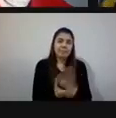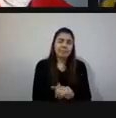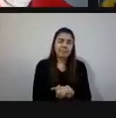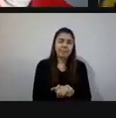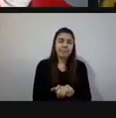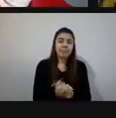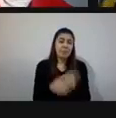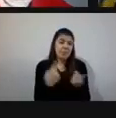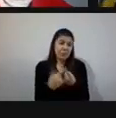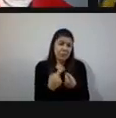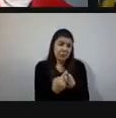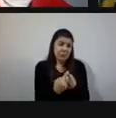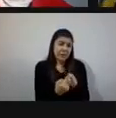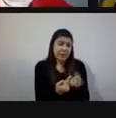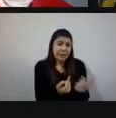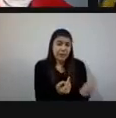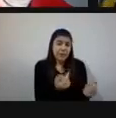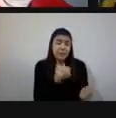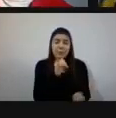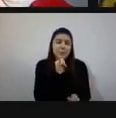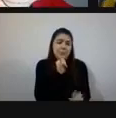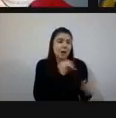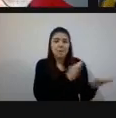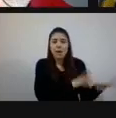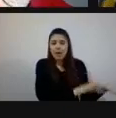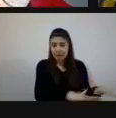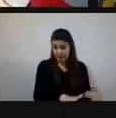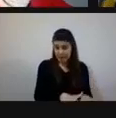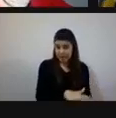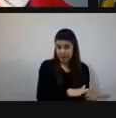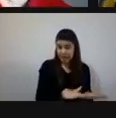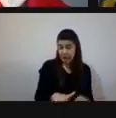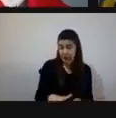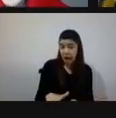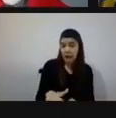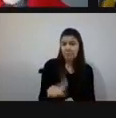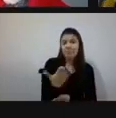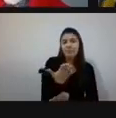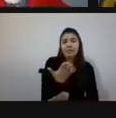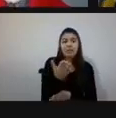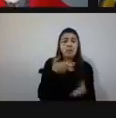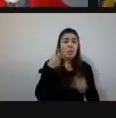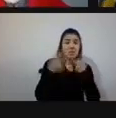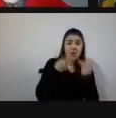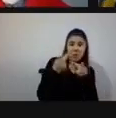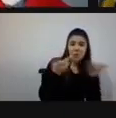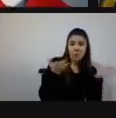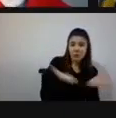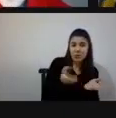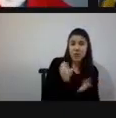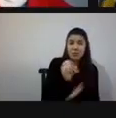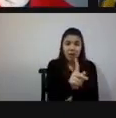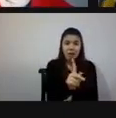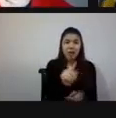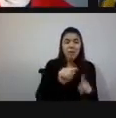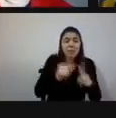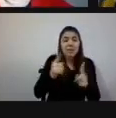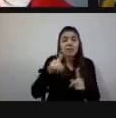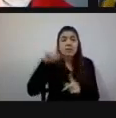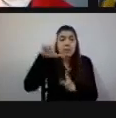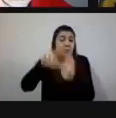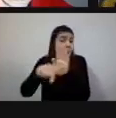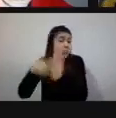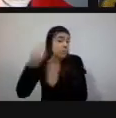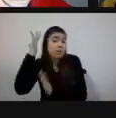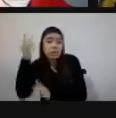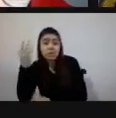ela esqueceu, tem que falar de novo. Um adolescente, às vezes, ele não prestou tanta atenção, porque ele não era vítima naquele momento. Na próxima